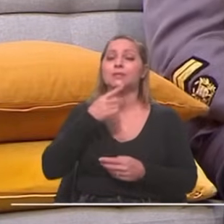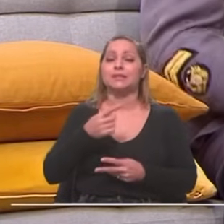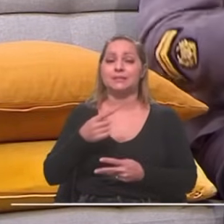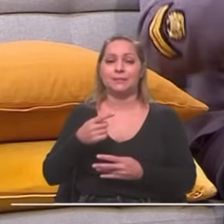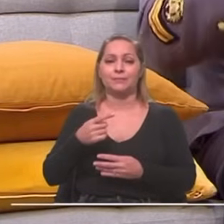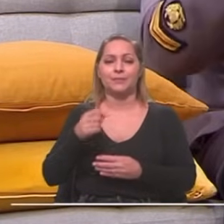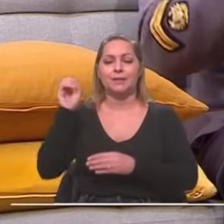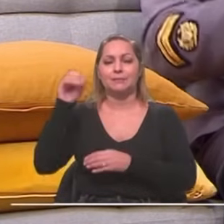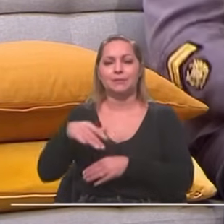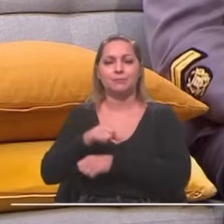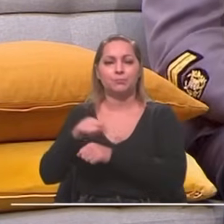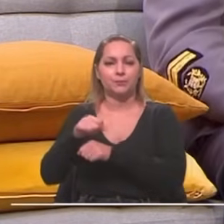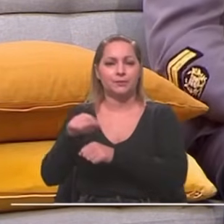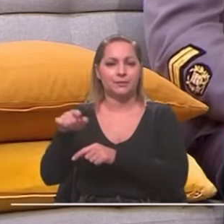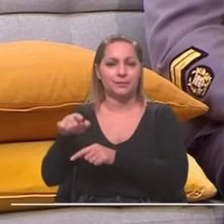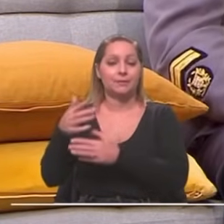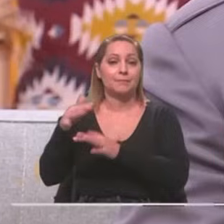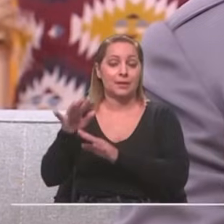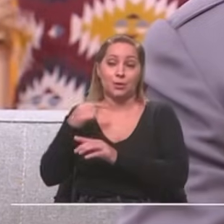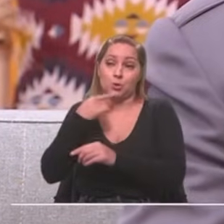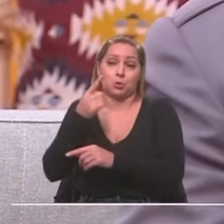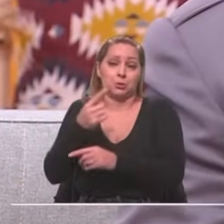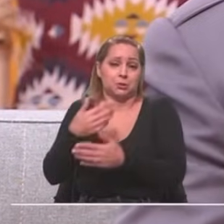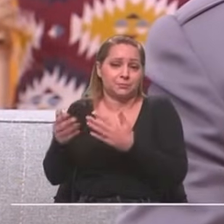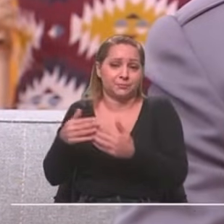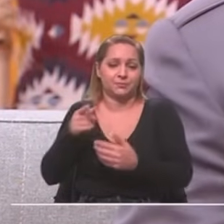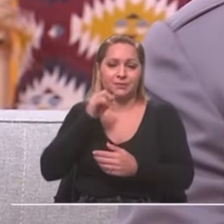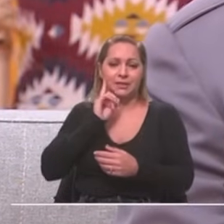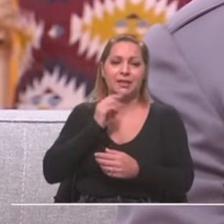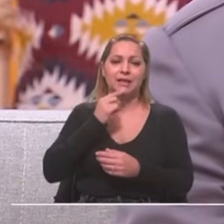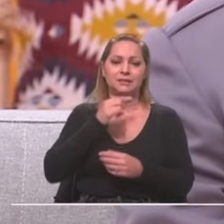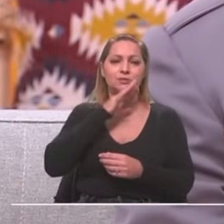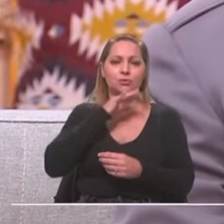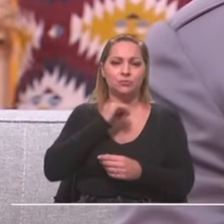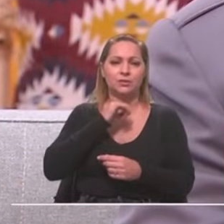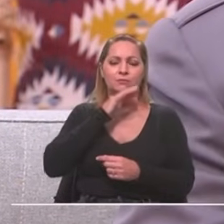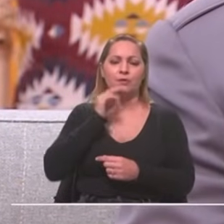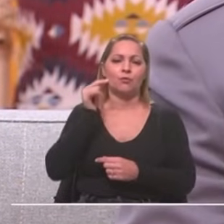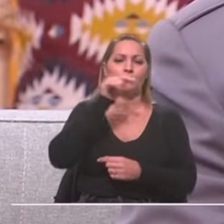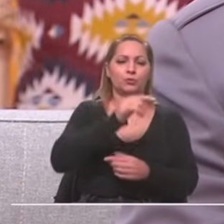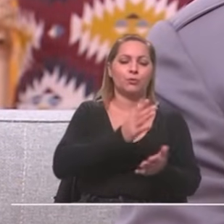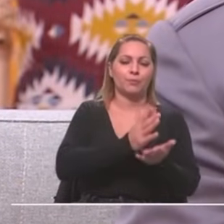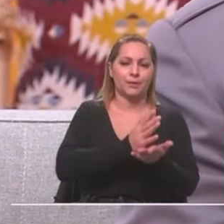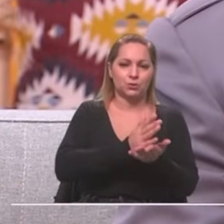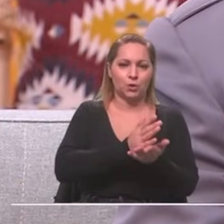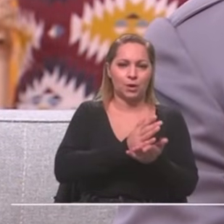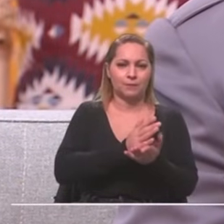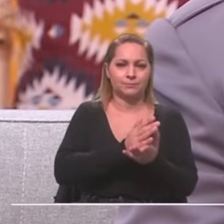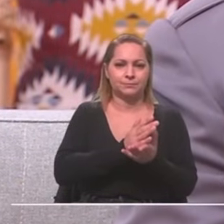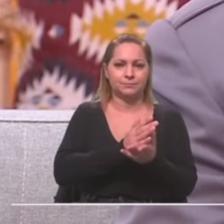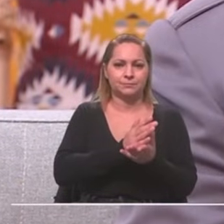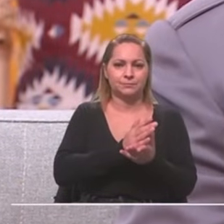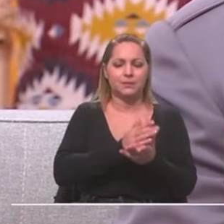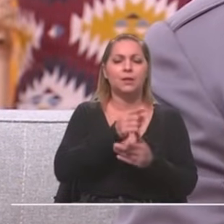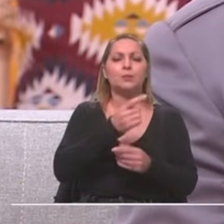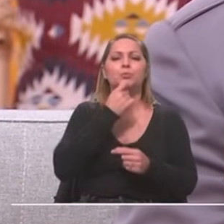dos contentores e tal. O que é que acontece? A minha mulher disse isso aos meus filhos. Os meus filhos, quando foram para a escola, para a primária, a primeira coisa